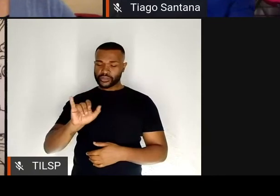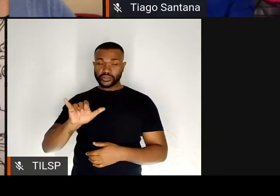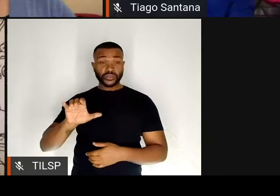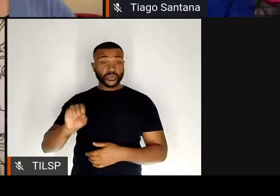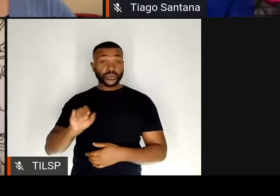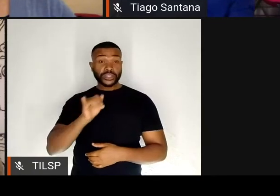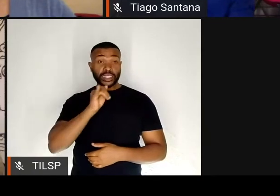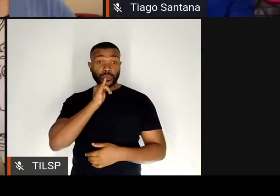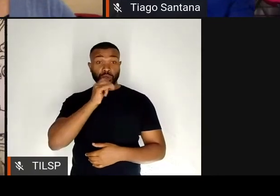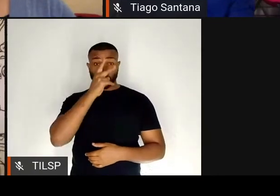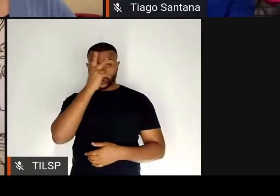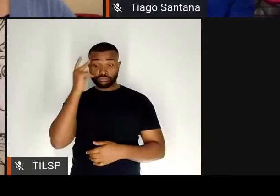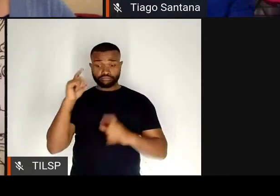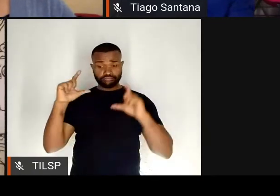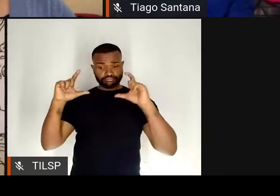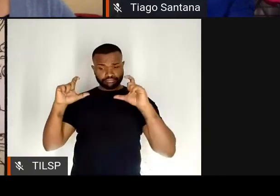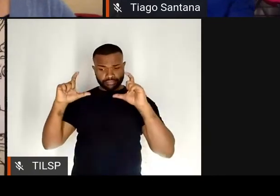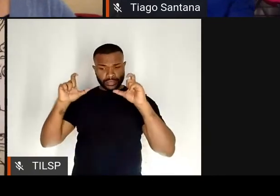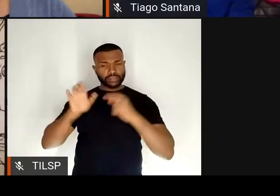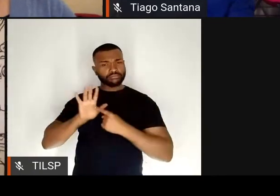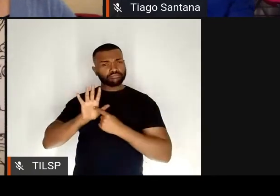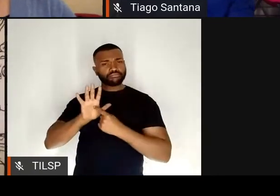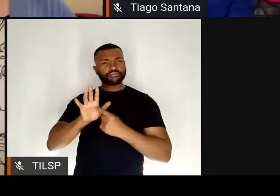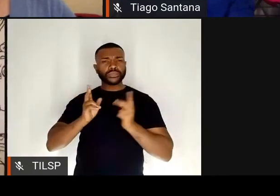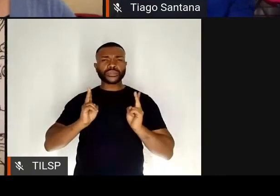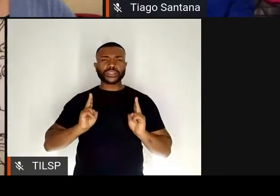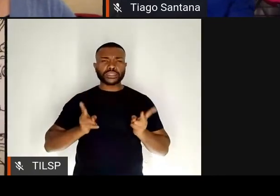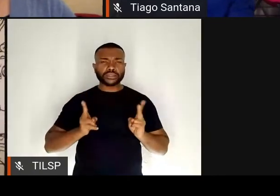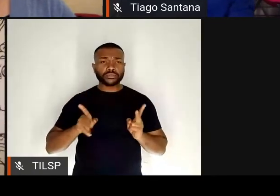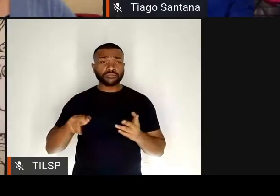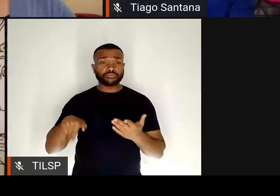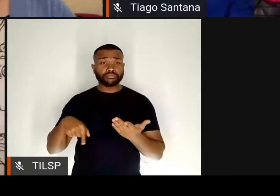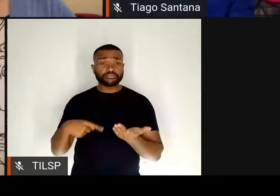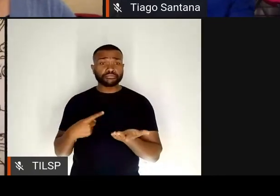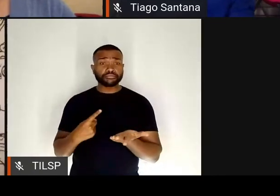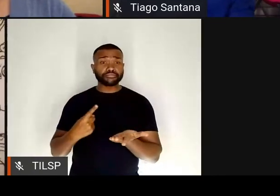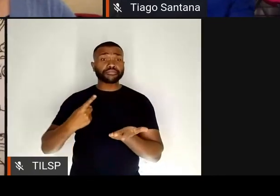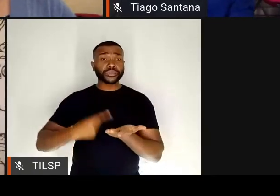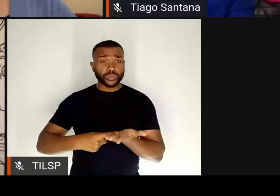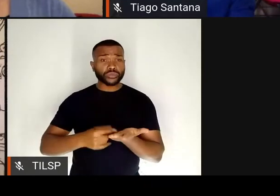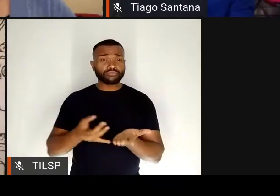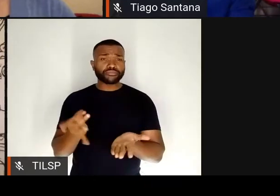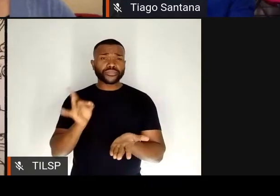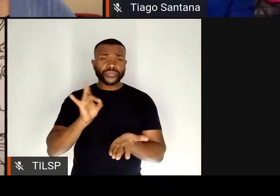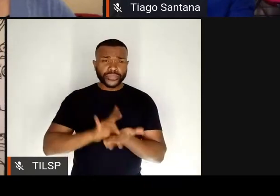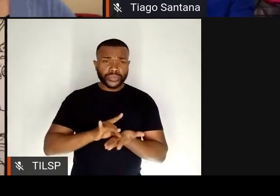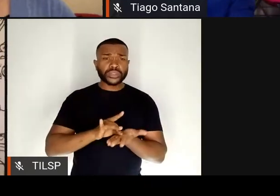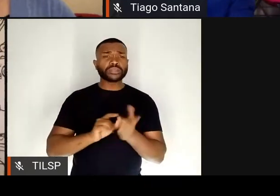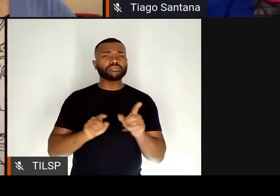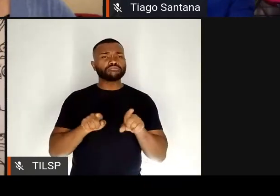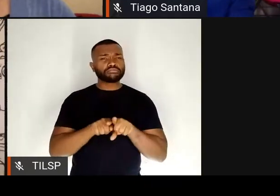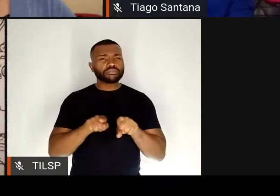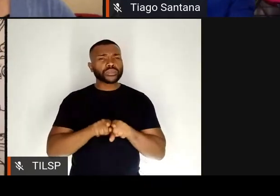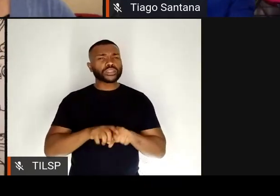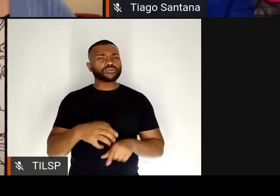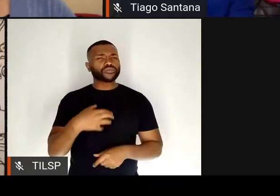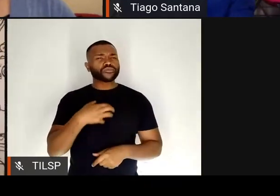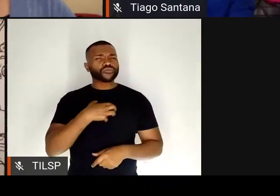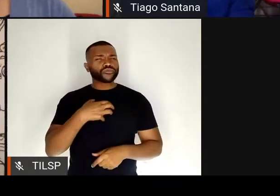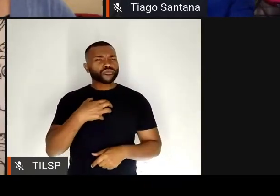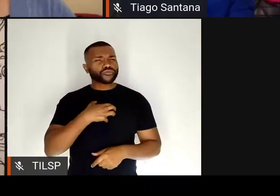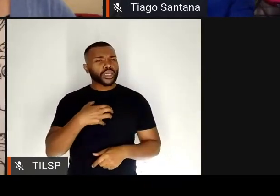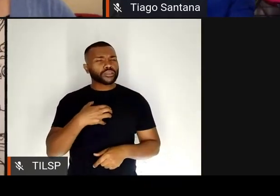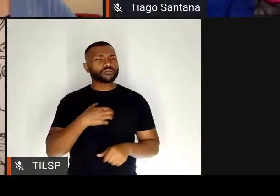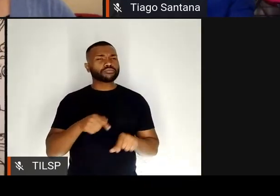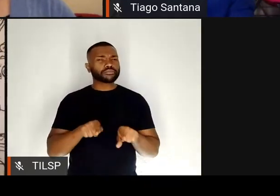fotógrafo permanente sobre o seu compromisso com uma certa verdade, com um certo modo de fazer, com uma certa